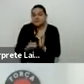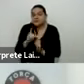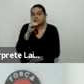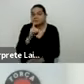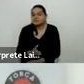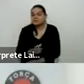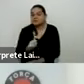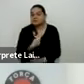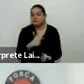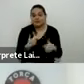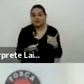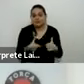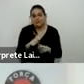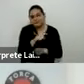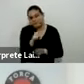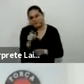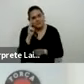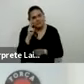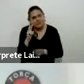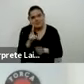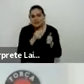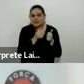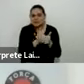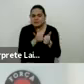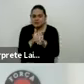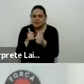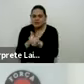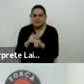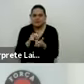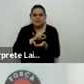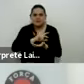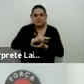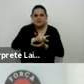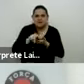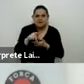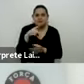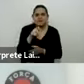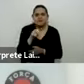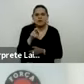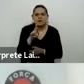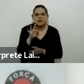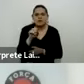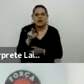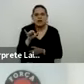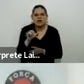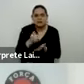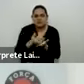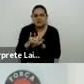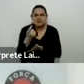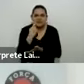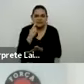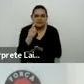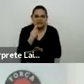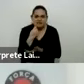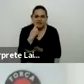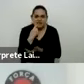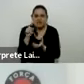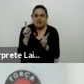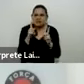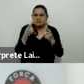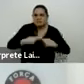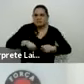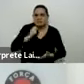estão acompanhando, são portarias que caem na sexta-feira, autorizando o trabalho no domingo e